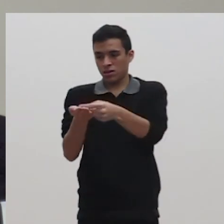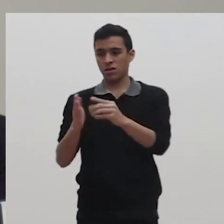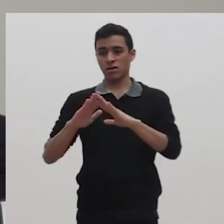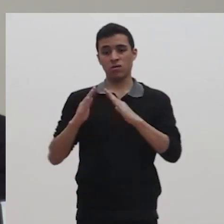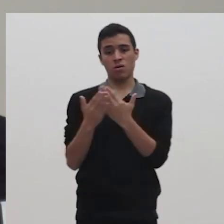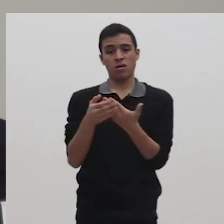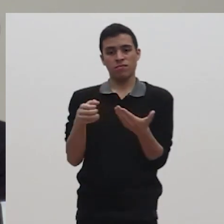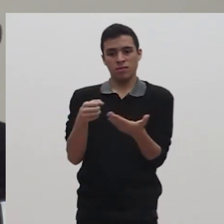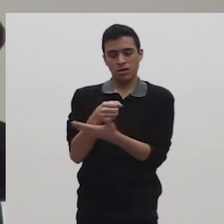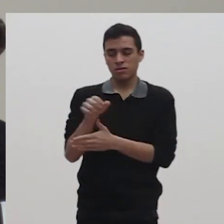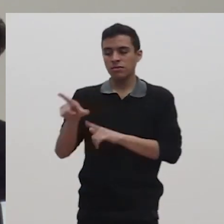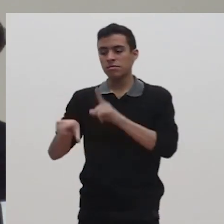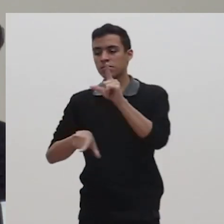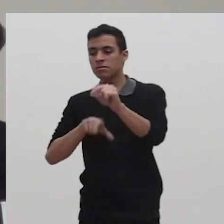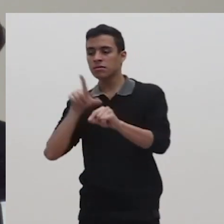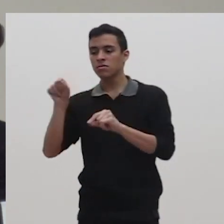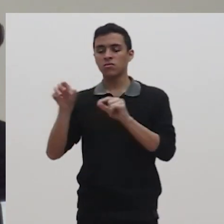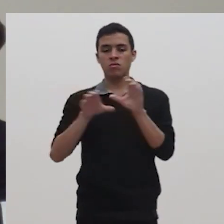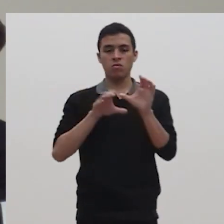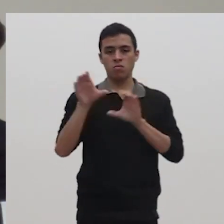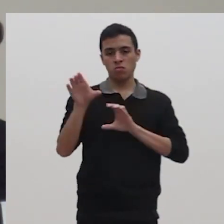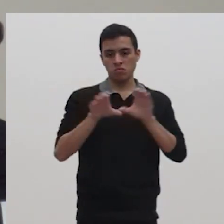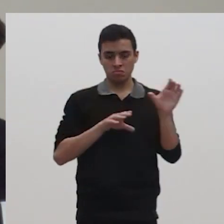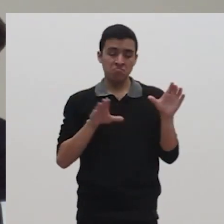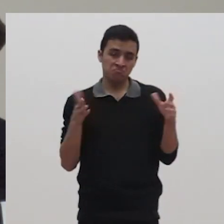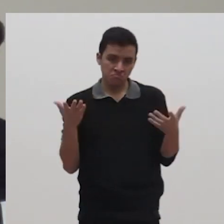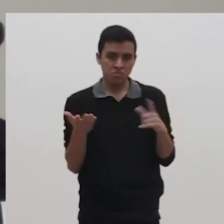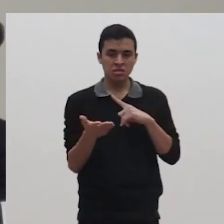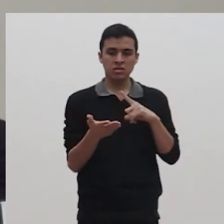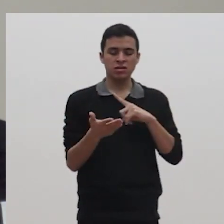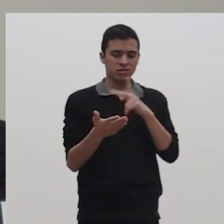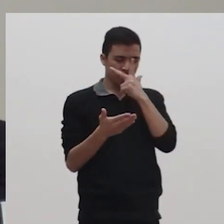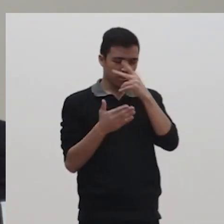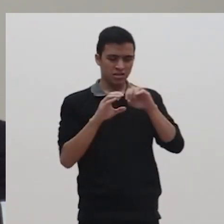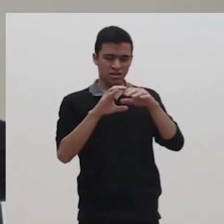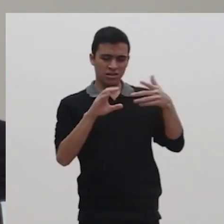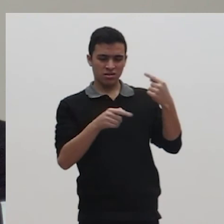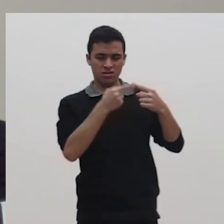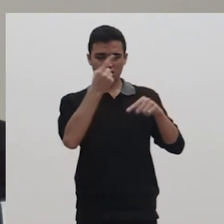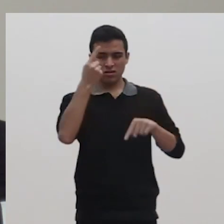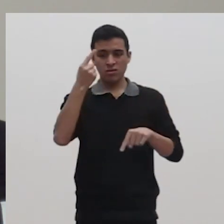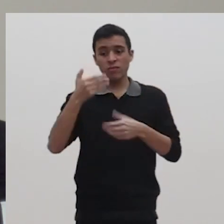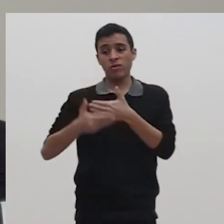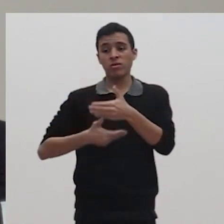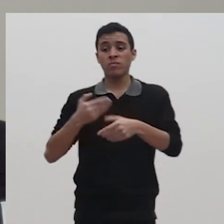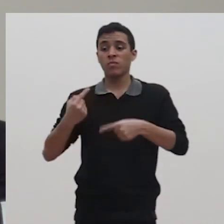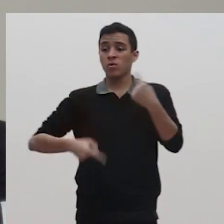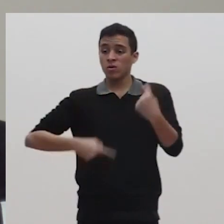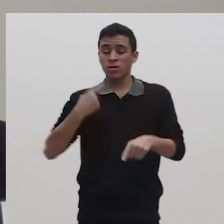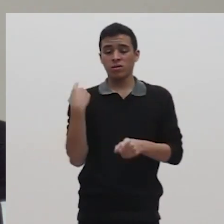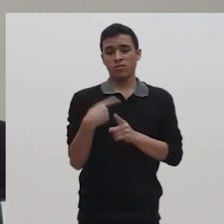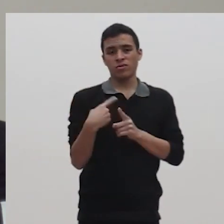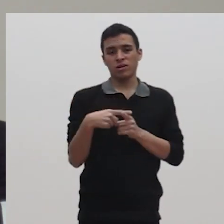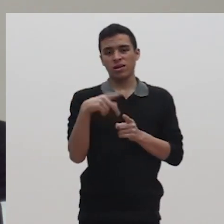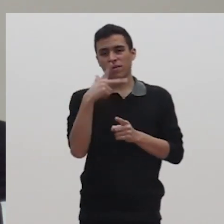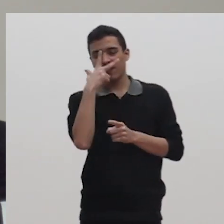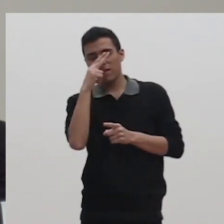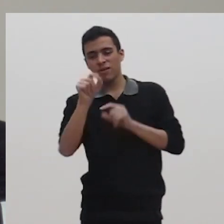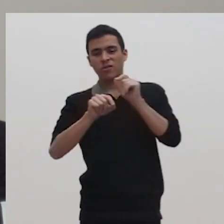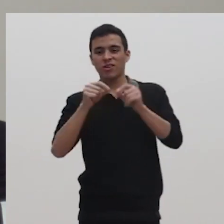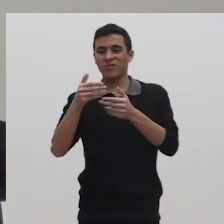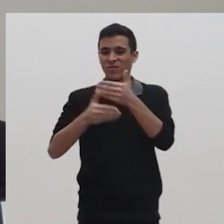básica, a seleção do concurso, né? Há uma certa descaracterização do processo político, como se o processo